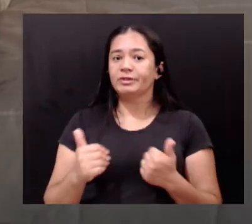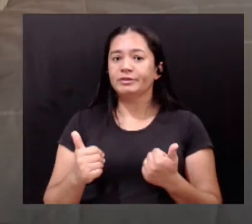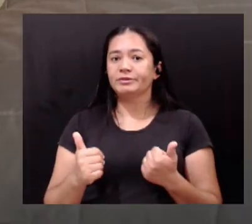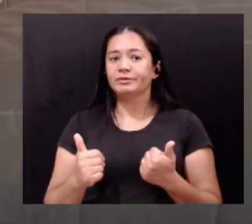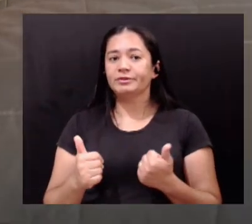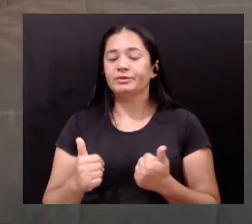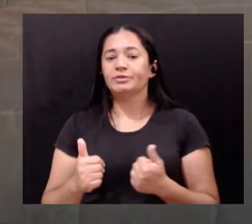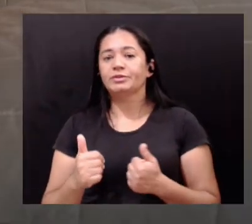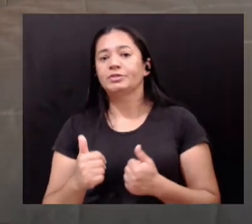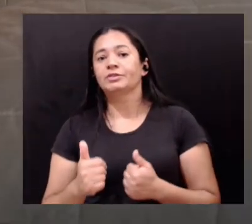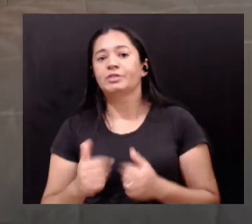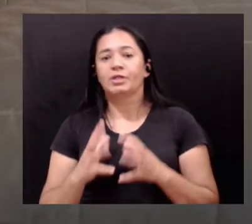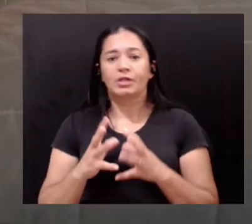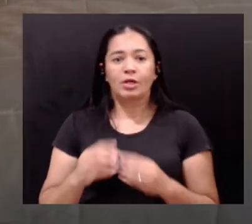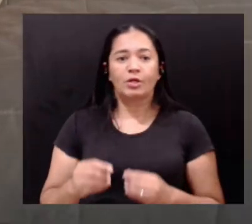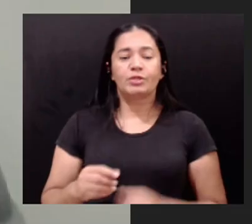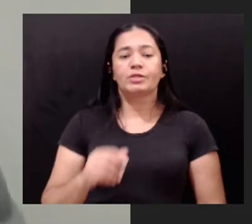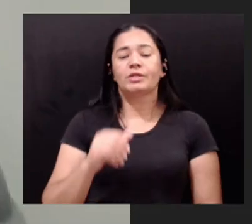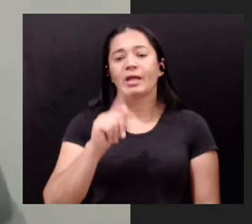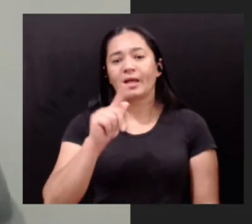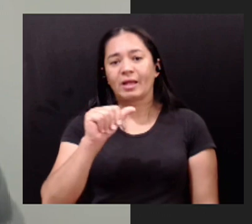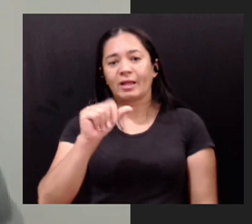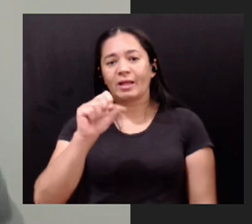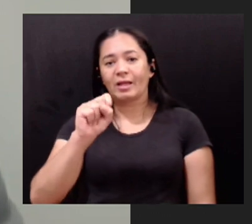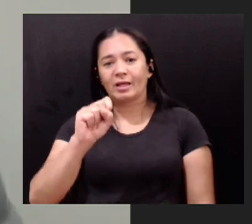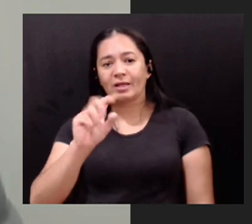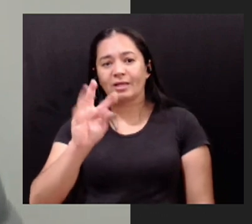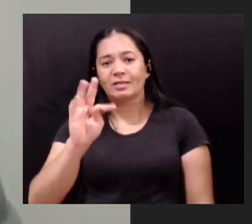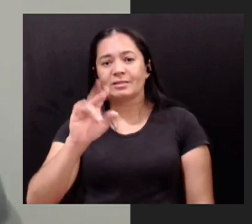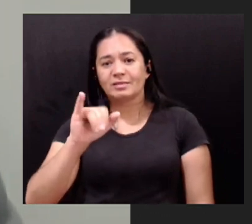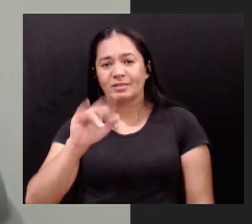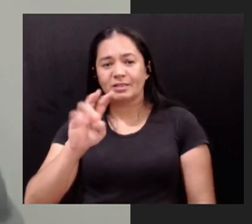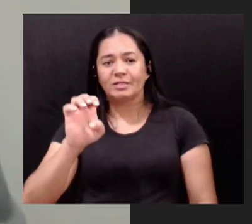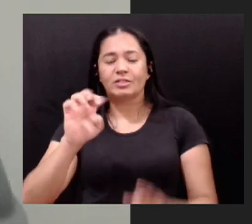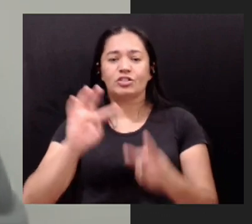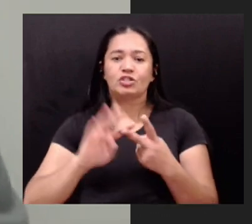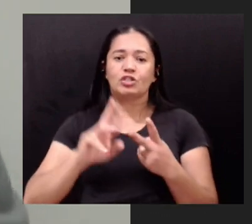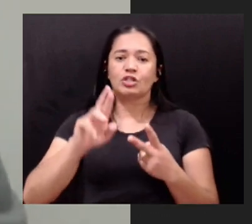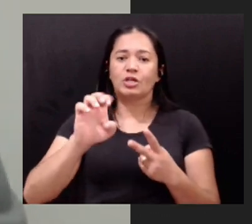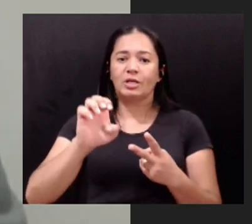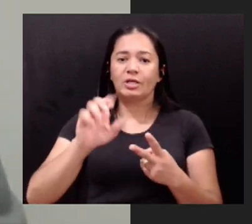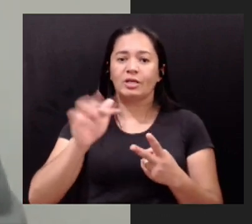a úlcera, os refluxos mesmo.